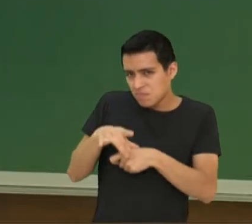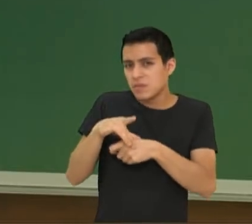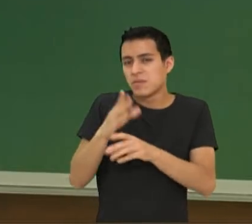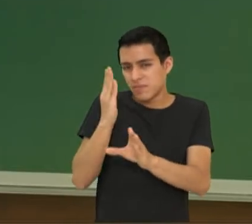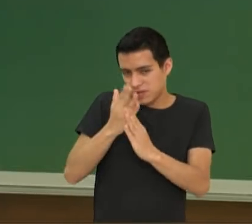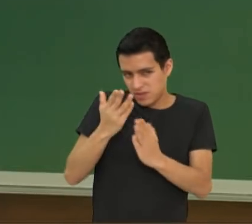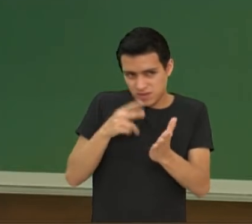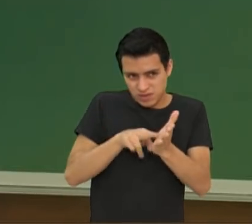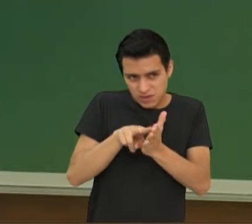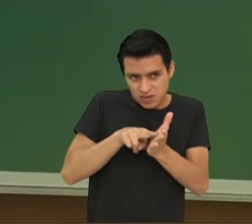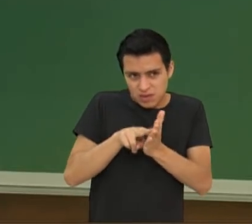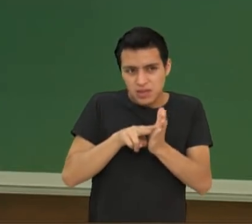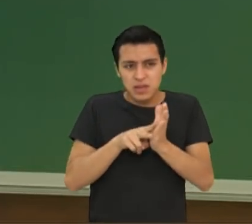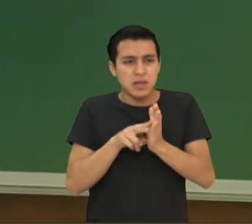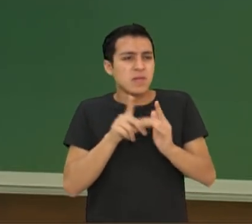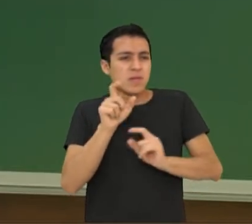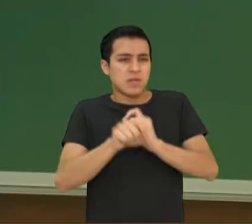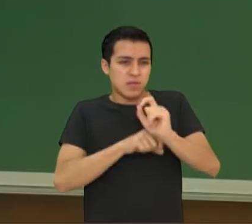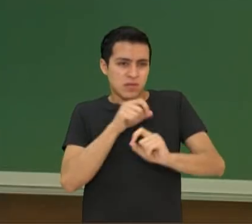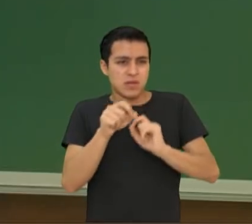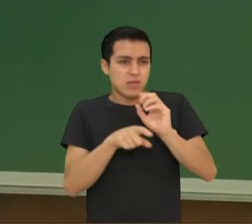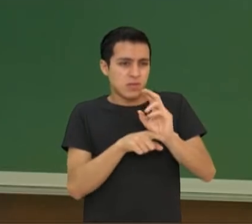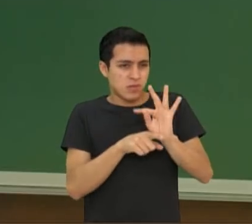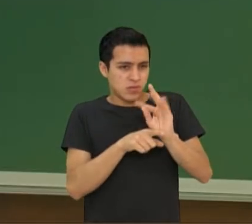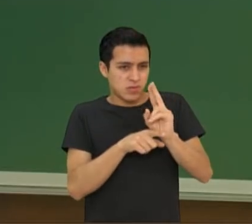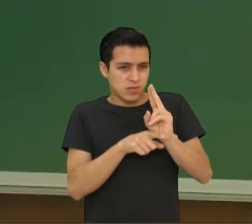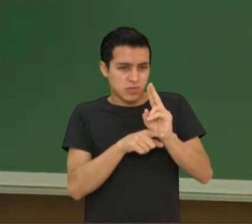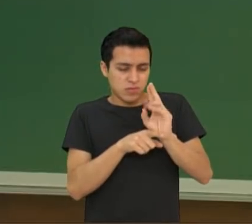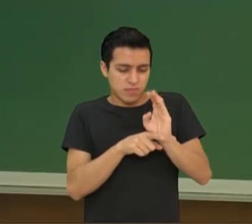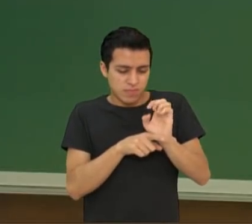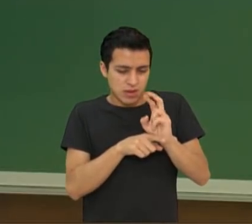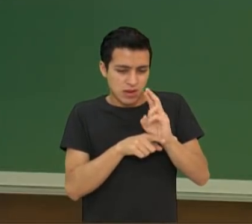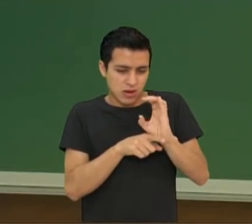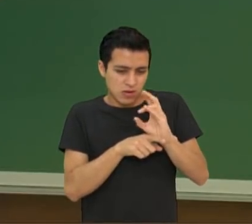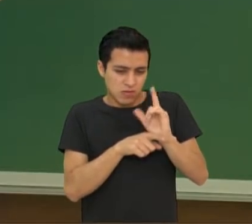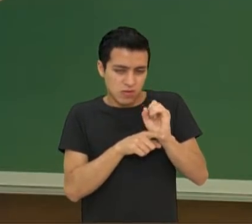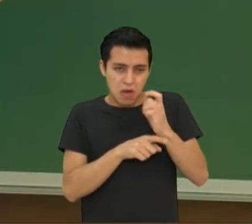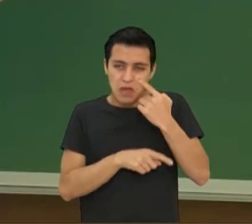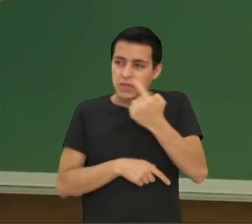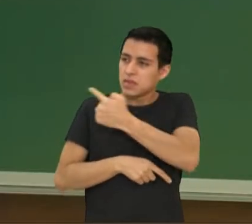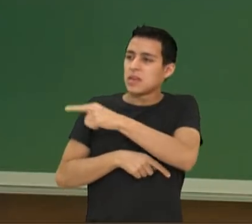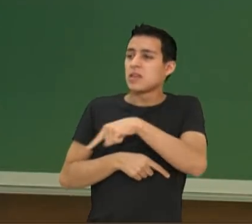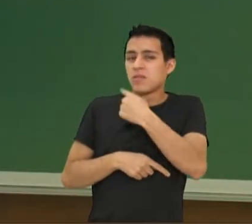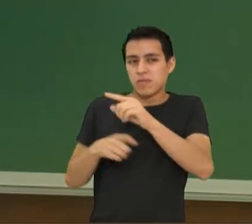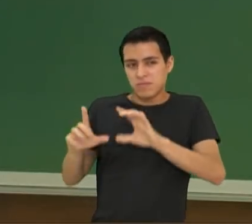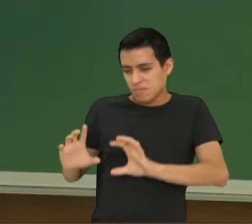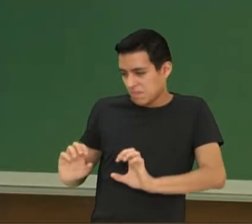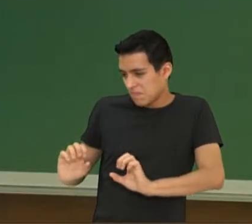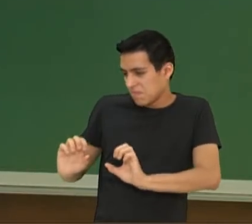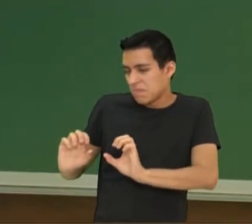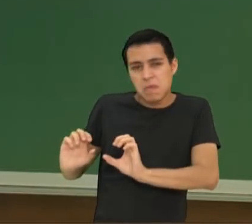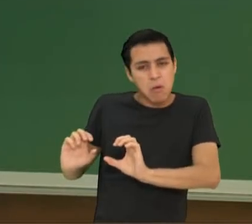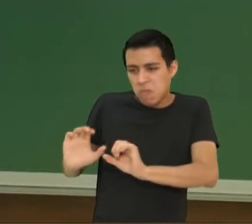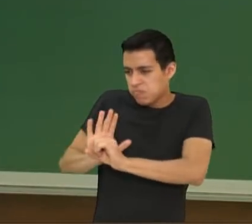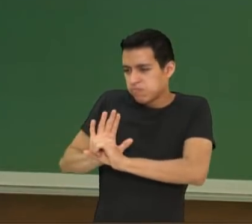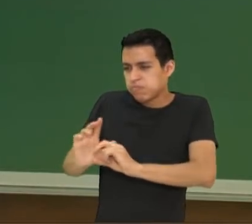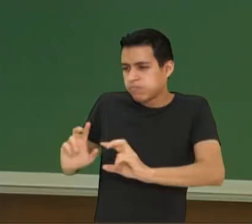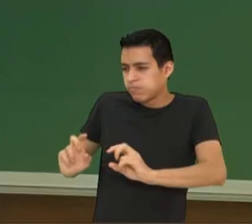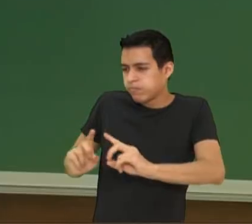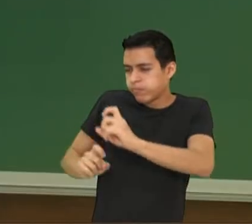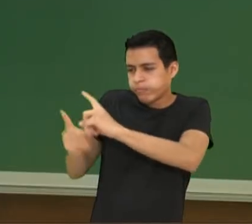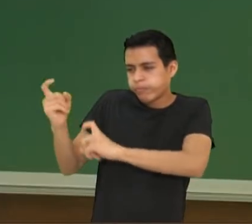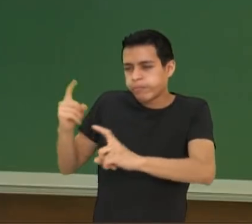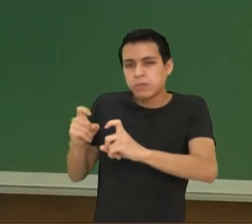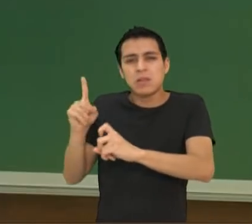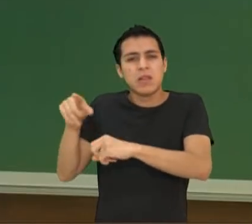da bactéria Mycobacterium tuberculosis e esse pulmão tomado pela bactéria. É